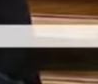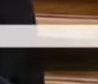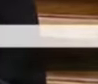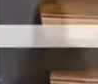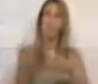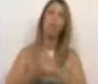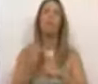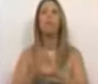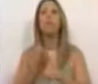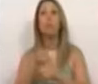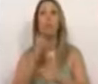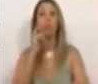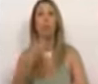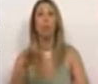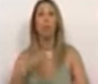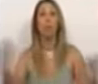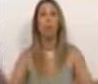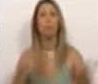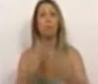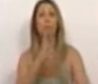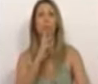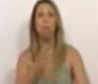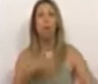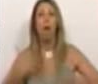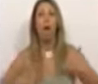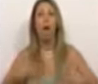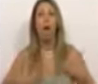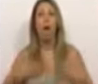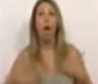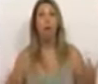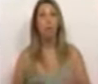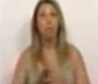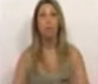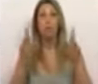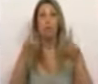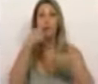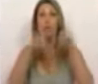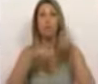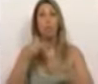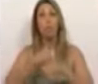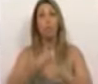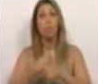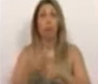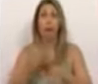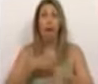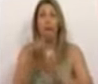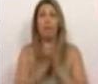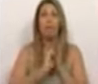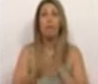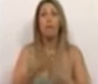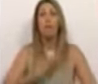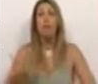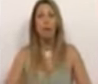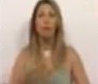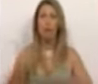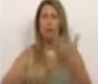sem resposta, a frustração de legítimas expectativas dos trabalhadores na reposição dos seus direitos, no avanço das